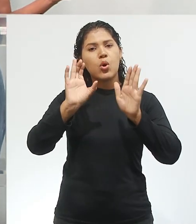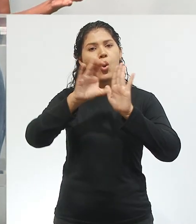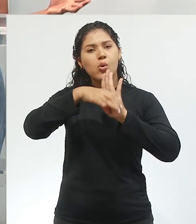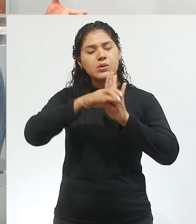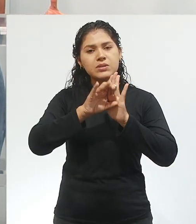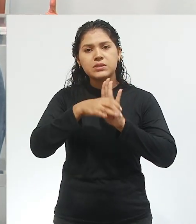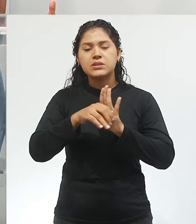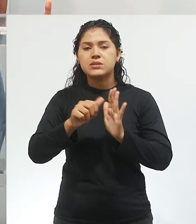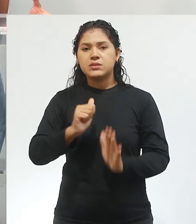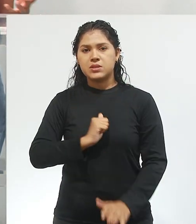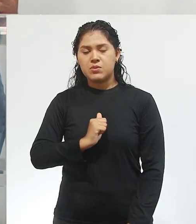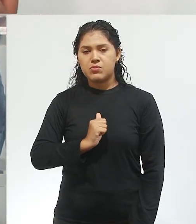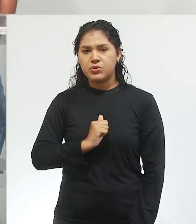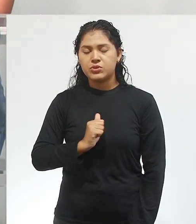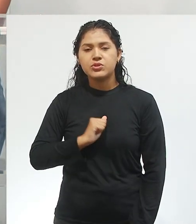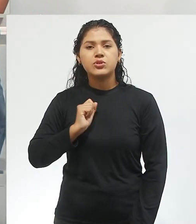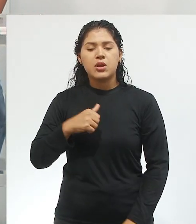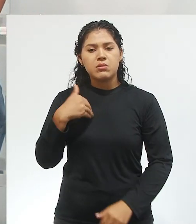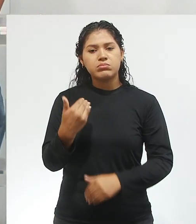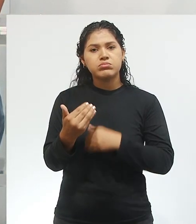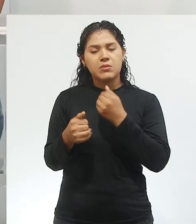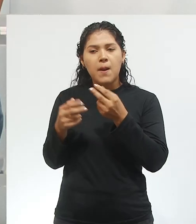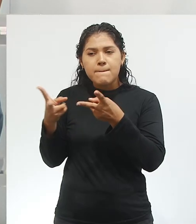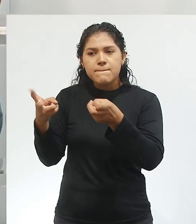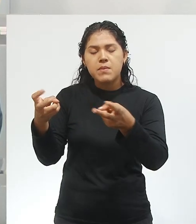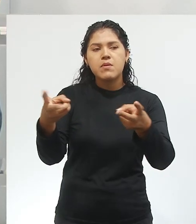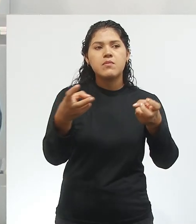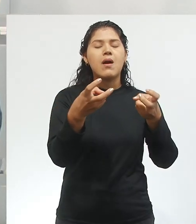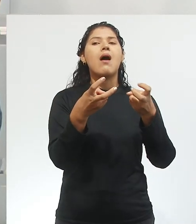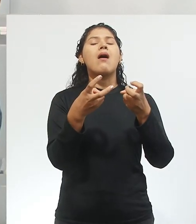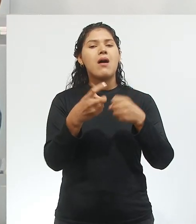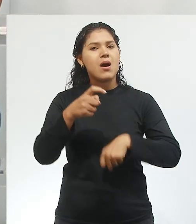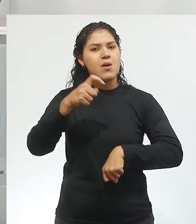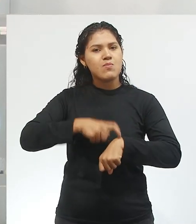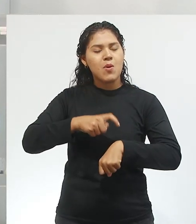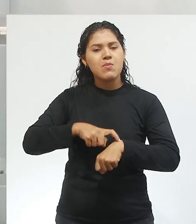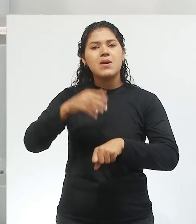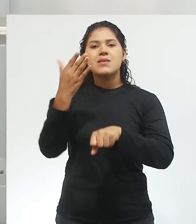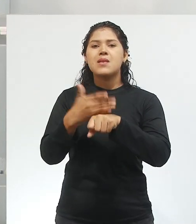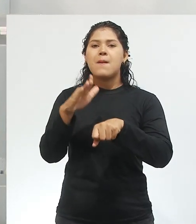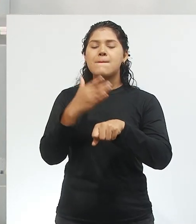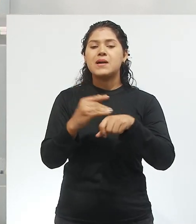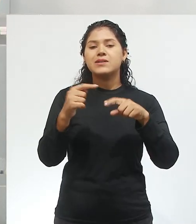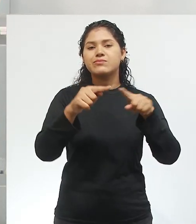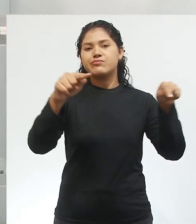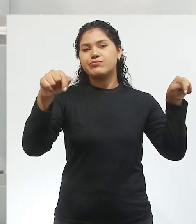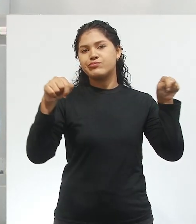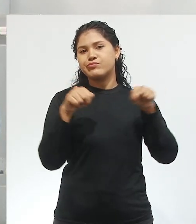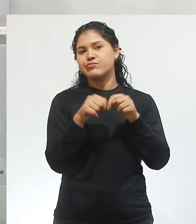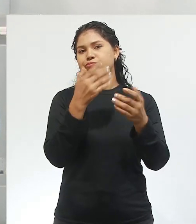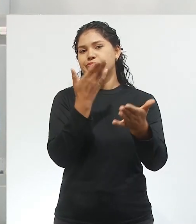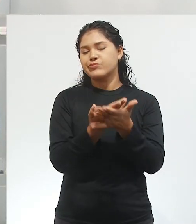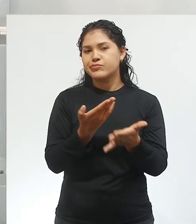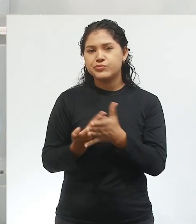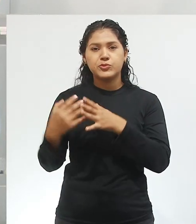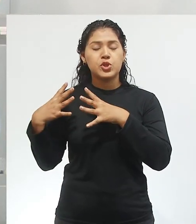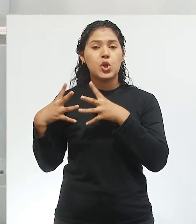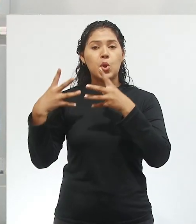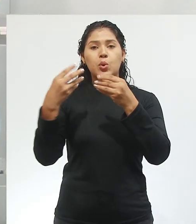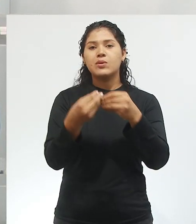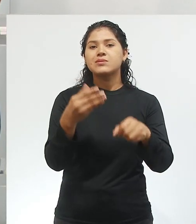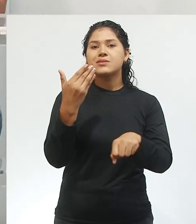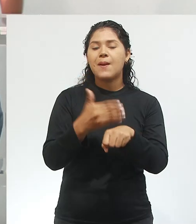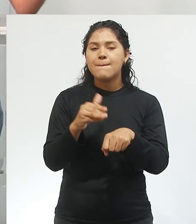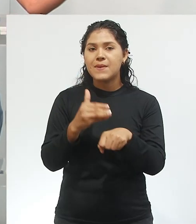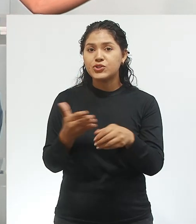conceitos antropológicos que você vai perceber na prática, ali no contexto escolar, todas essas